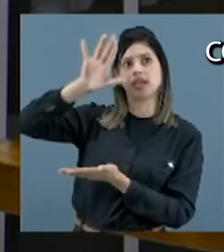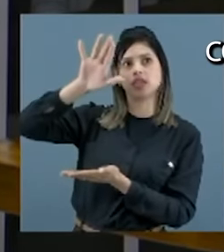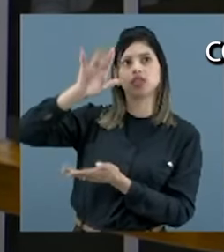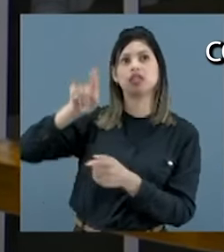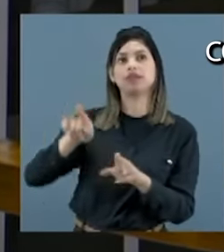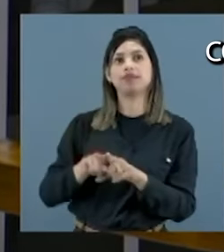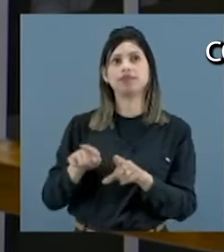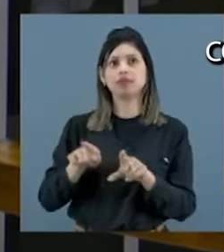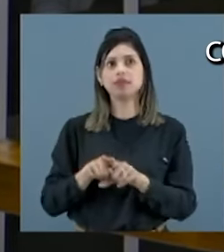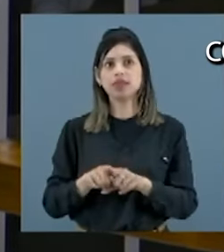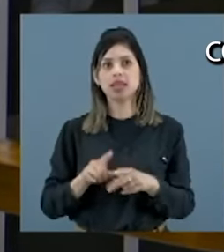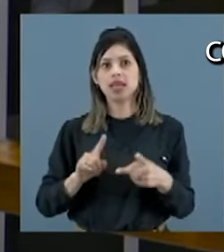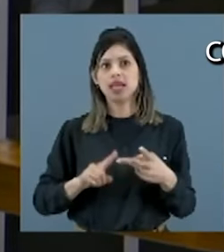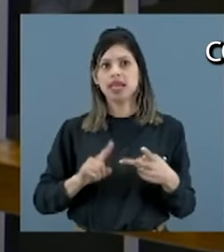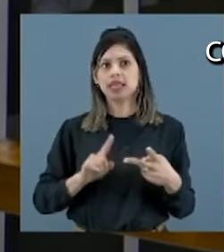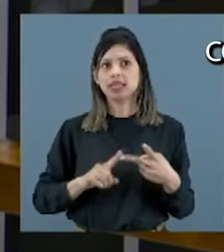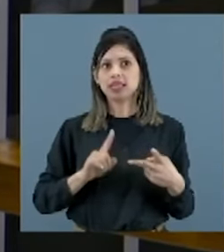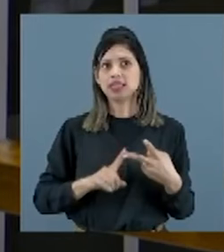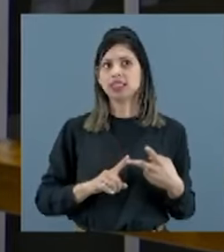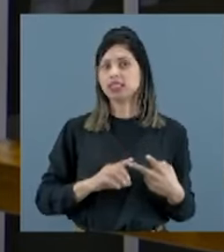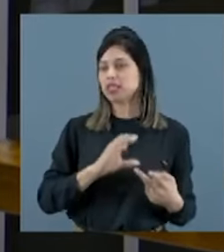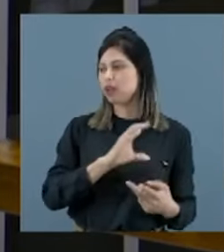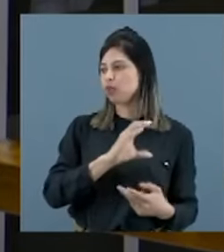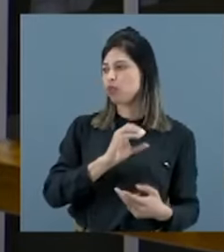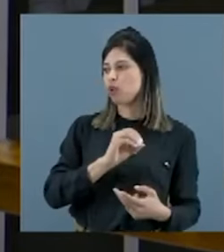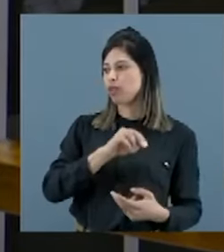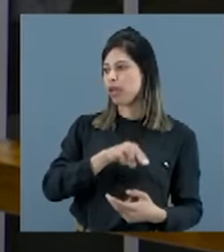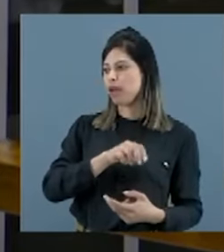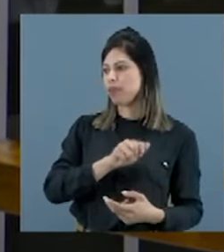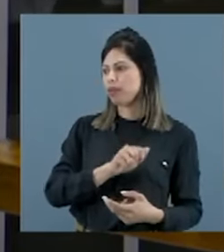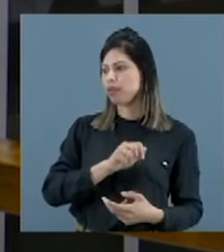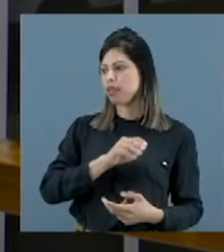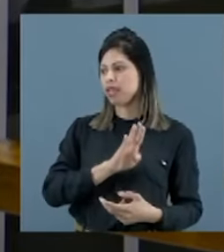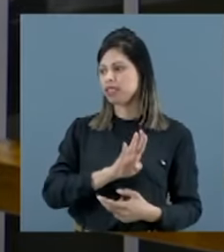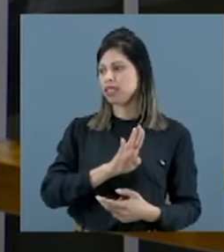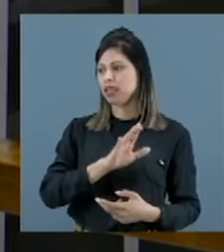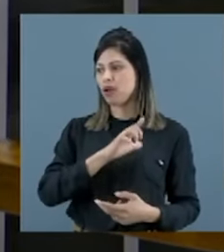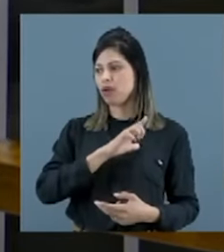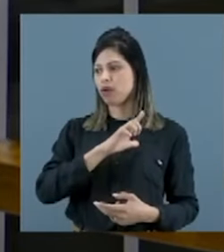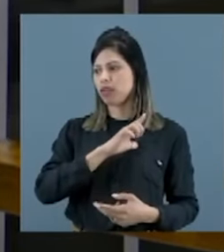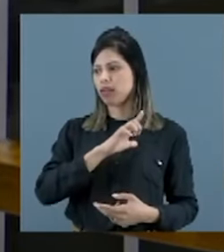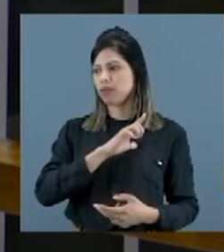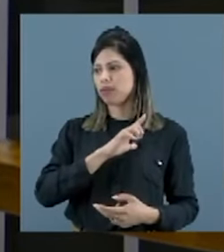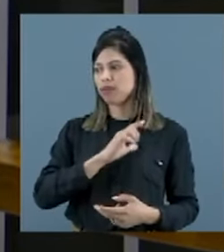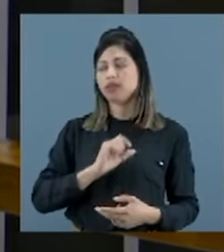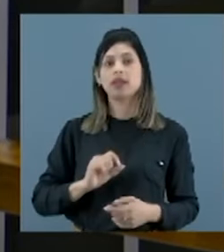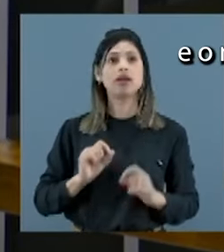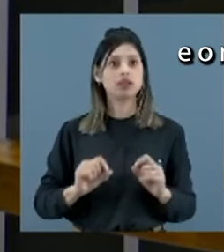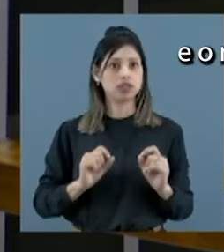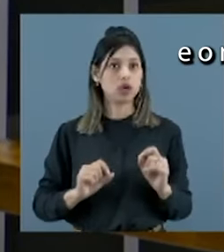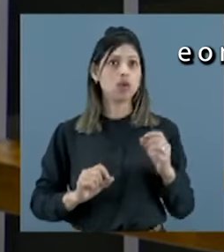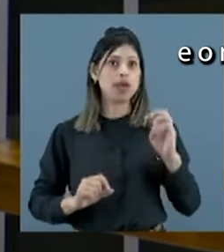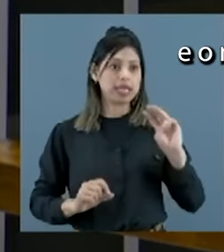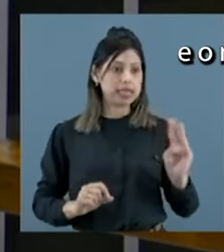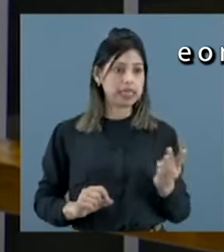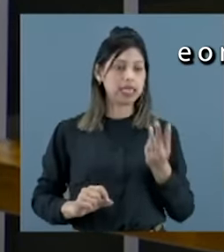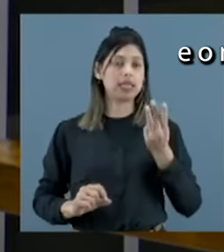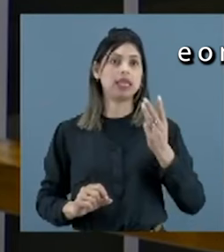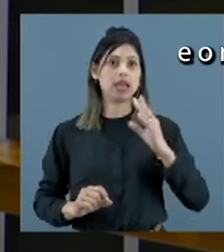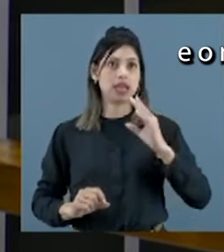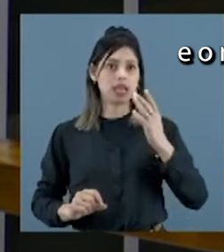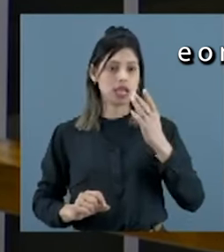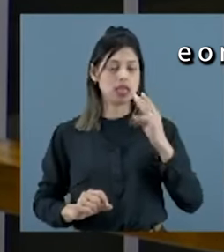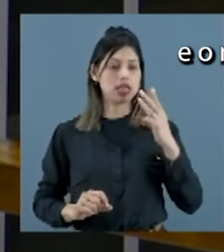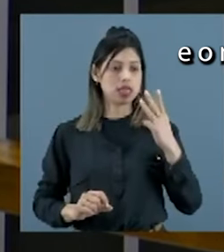pessoal, para programa de aquisição de alimentos, os pequenos produtores e agricultores, 34 milhões. E o Movimento